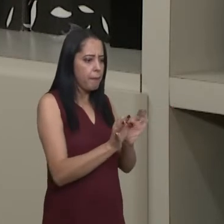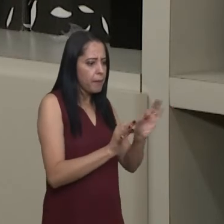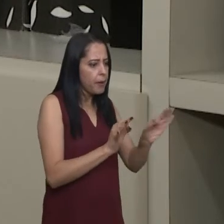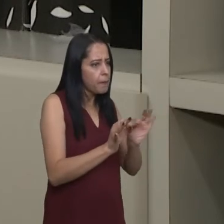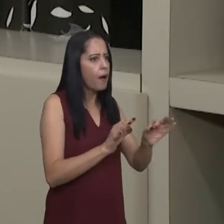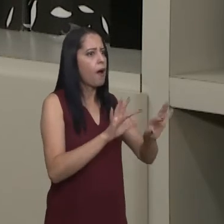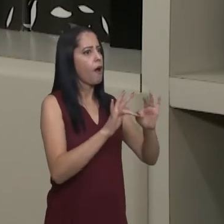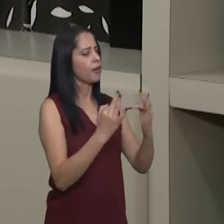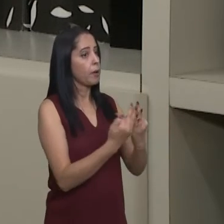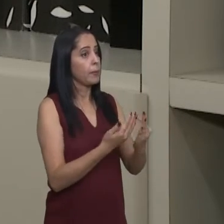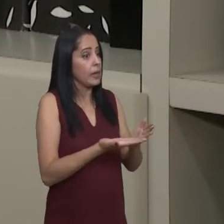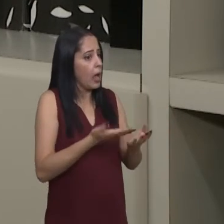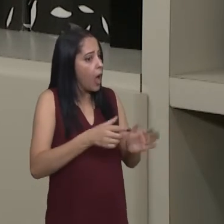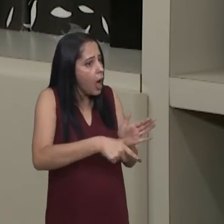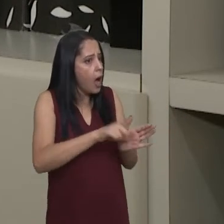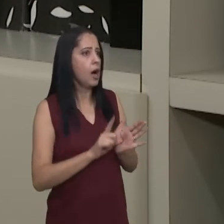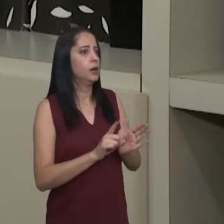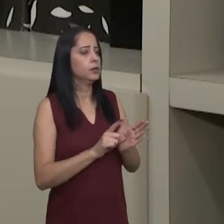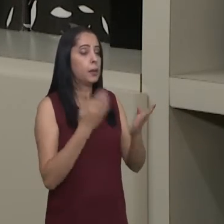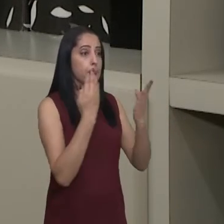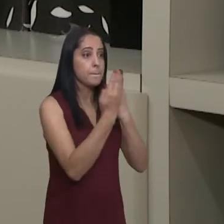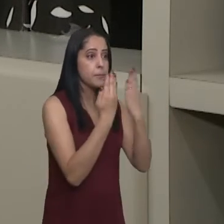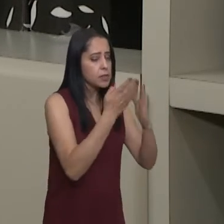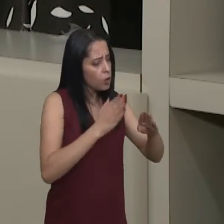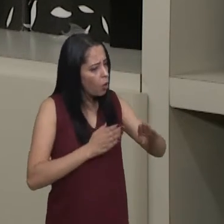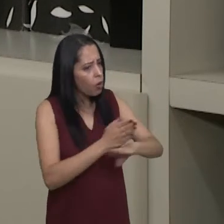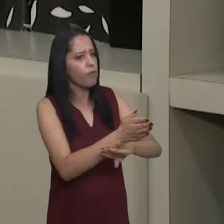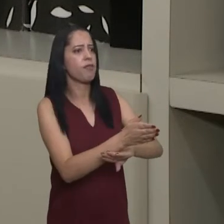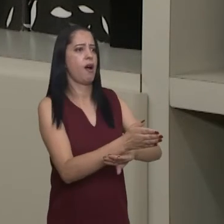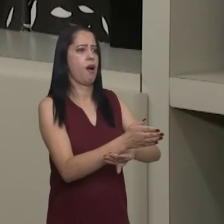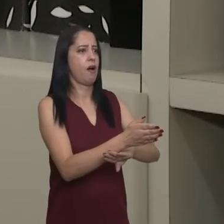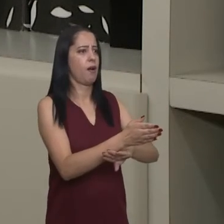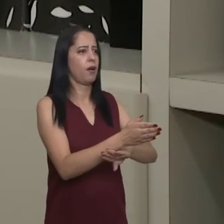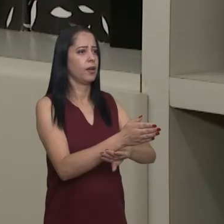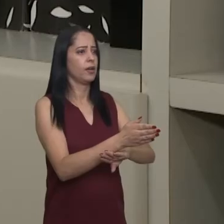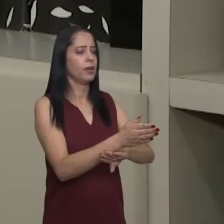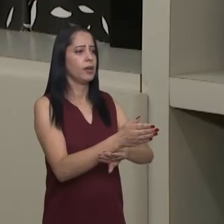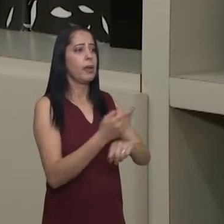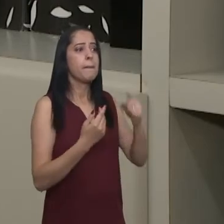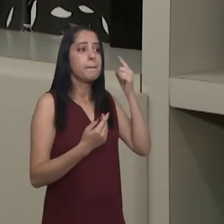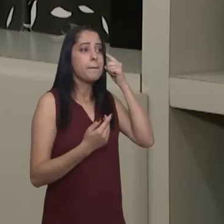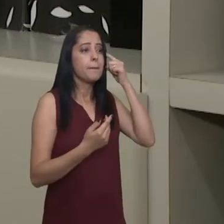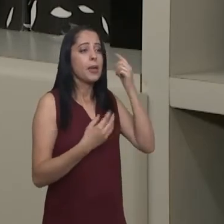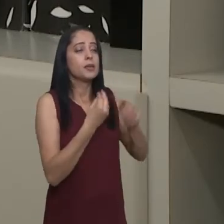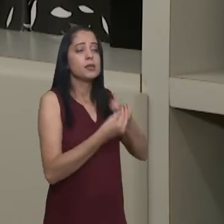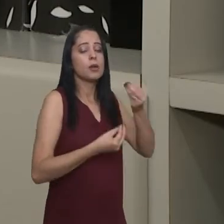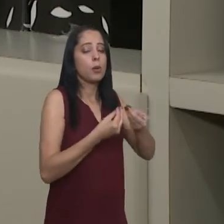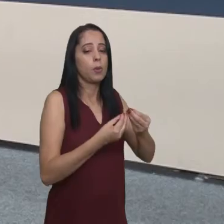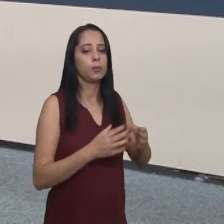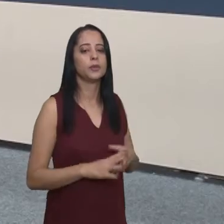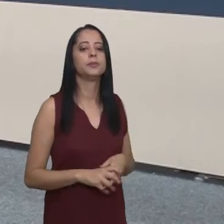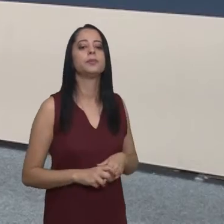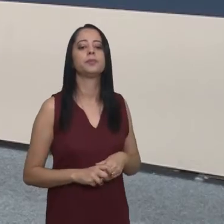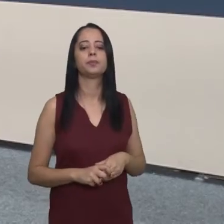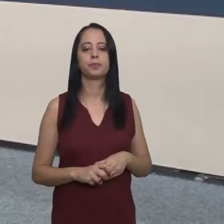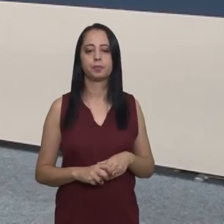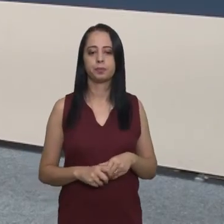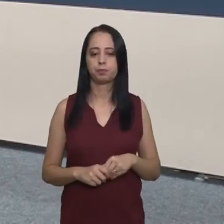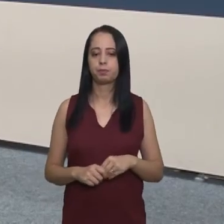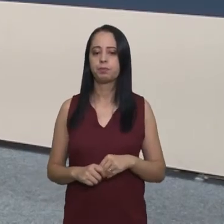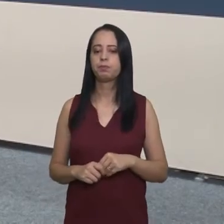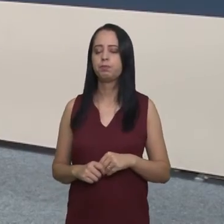planejamento, vá passar no psicólogo, vá ver o que o poder público pode fazer. Um direito